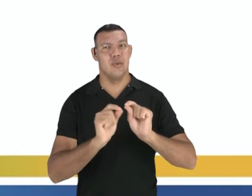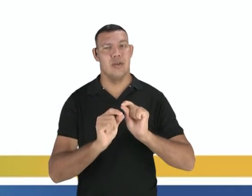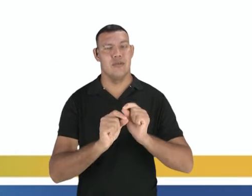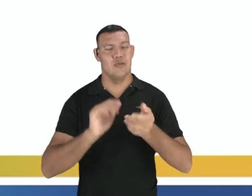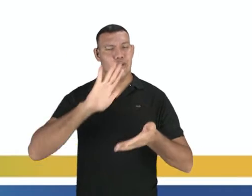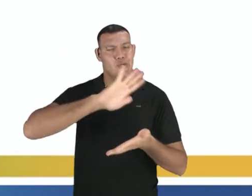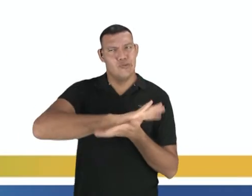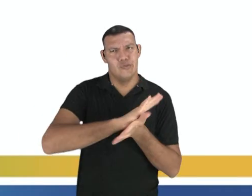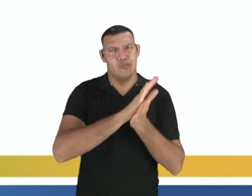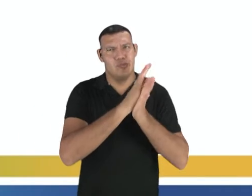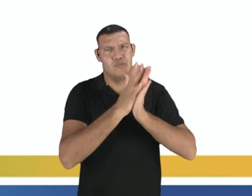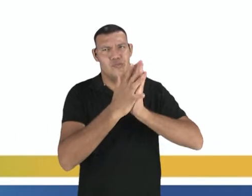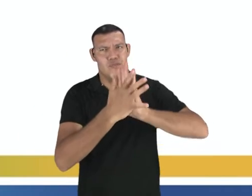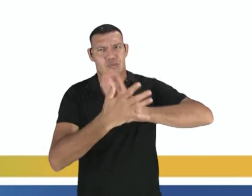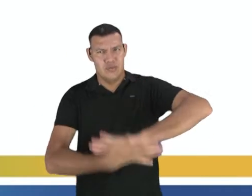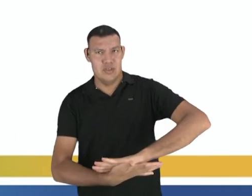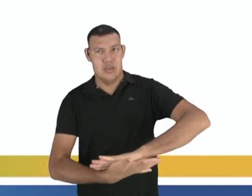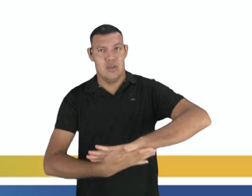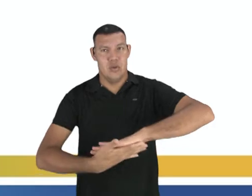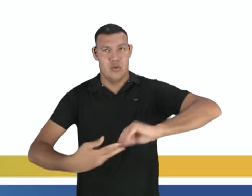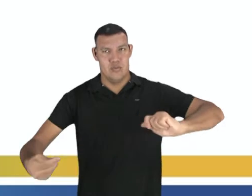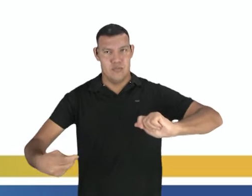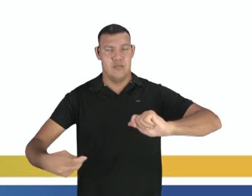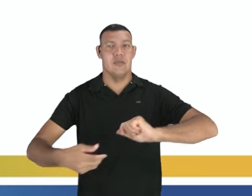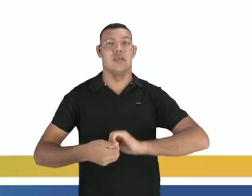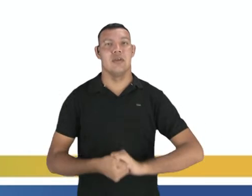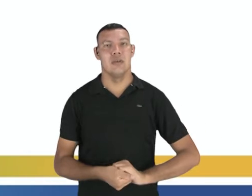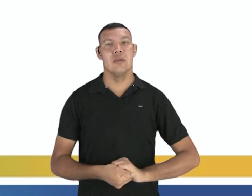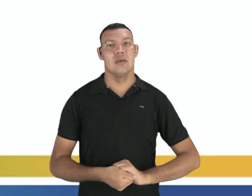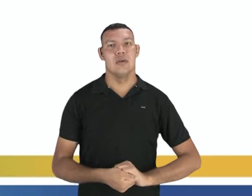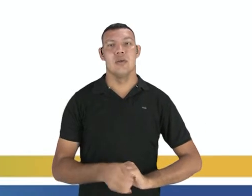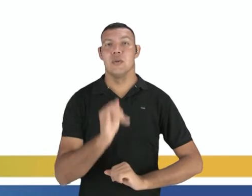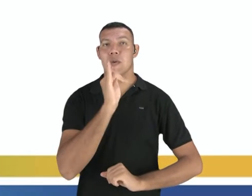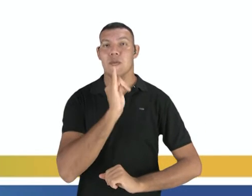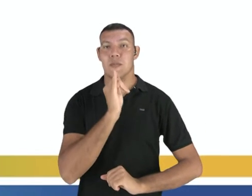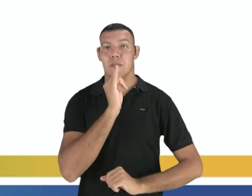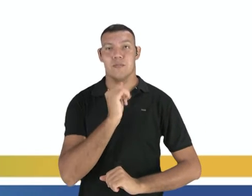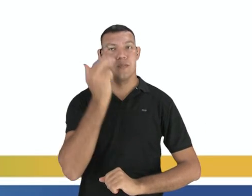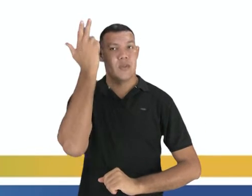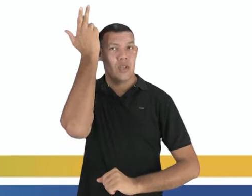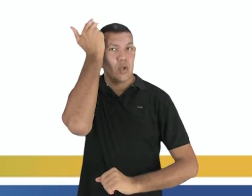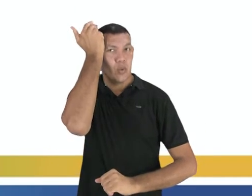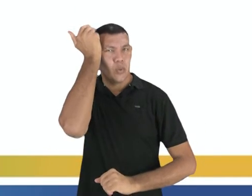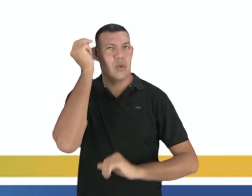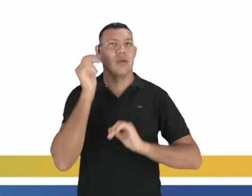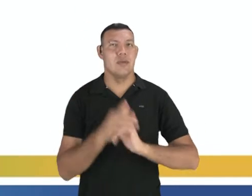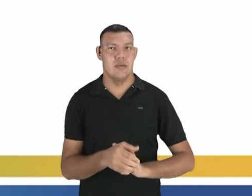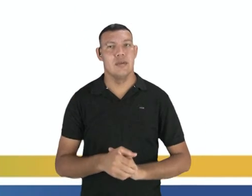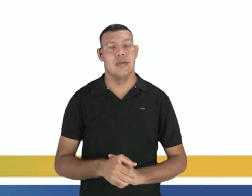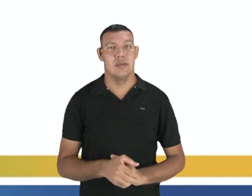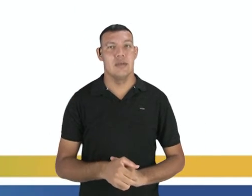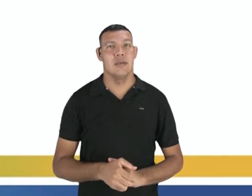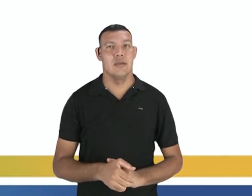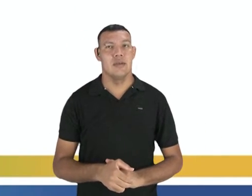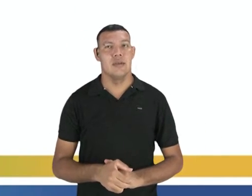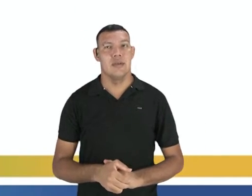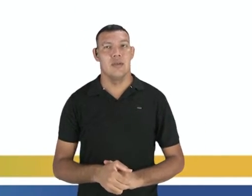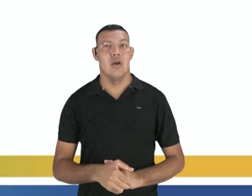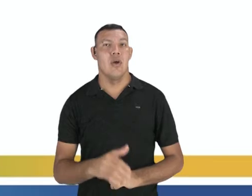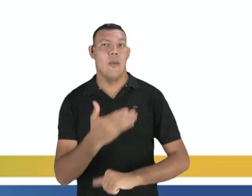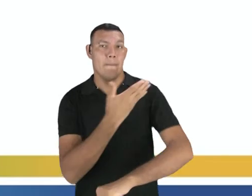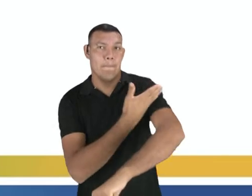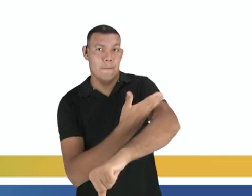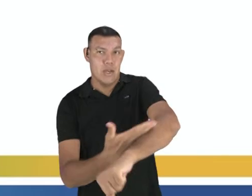ser extintos. Um exemplo aqui que eu estou dando para vocês são os coelhos, né? Observa-se que os coelhos têm